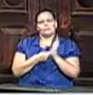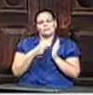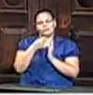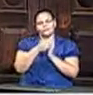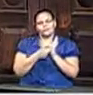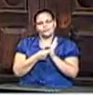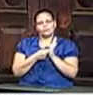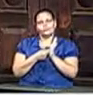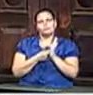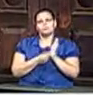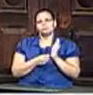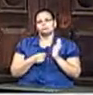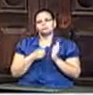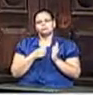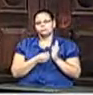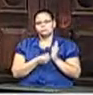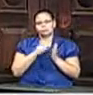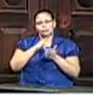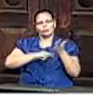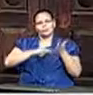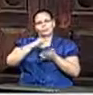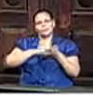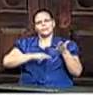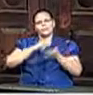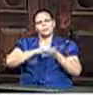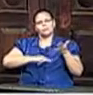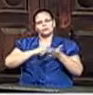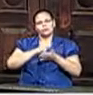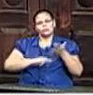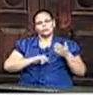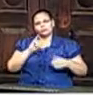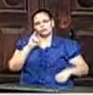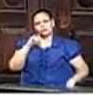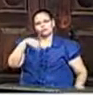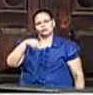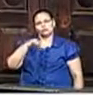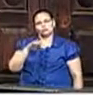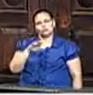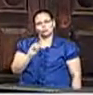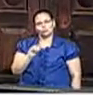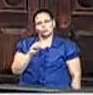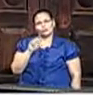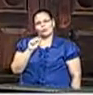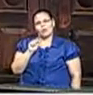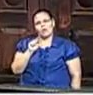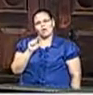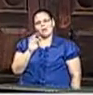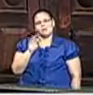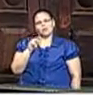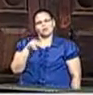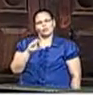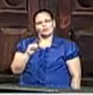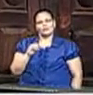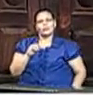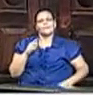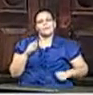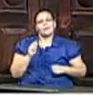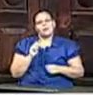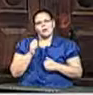Transcreveu textos dos documentos do Instituto Atlântico para apoiar ou rejeitar